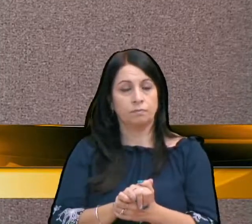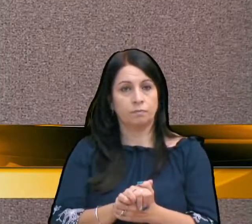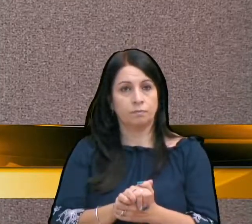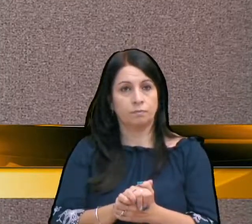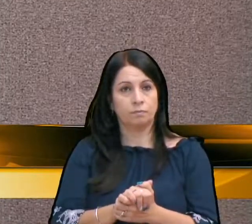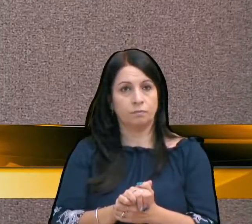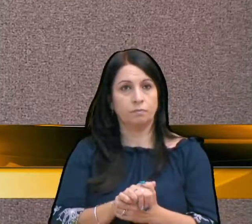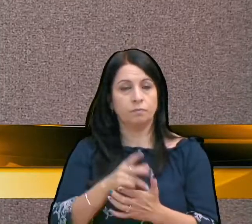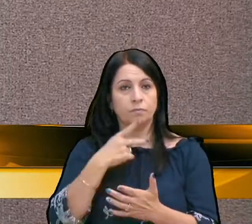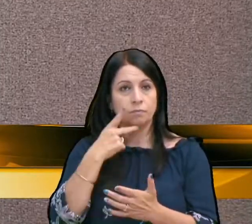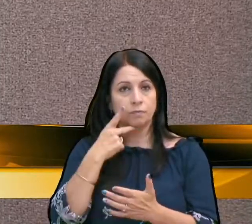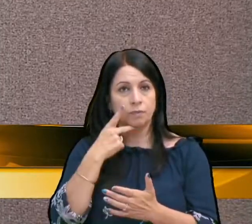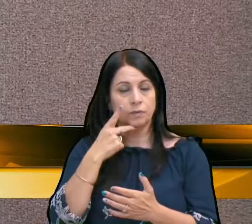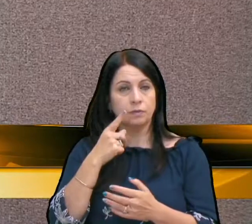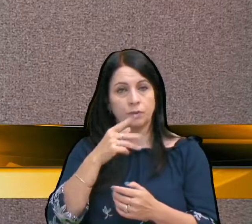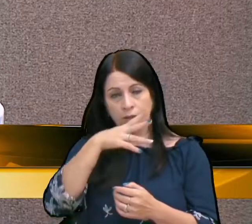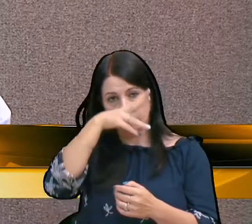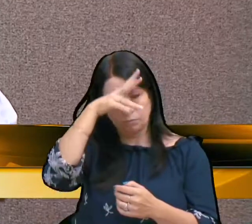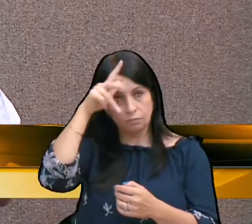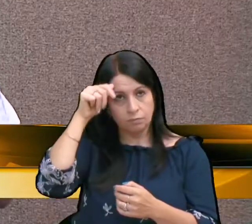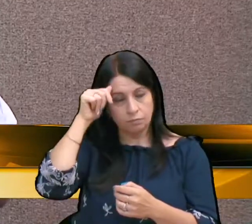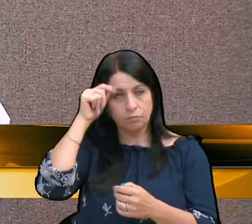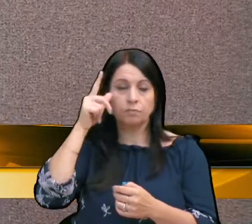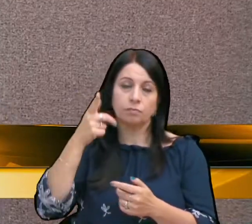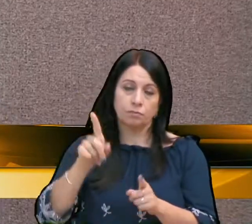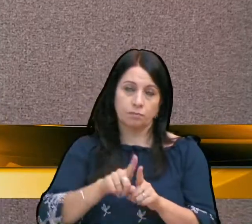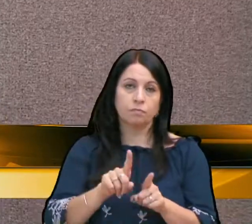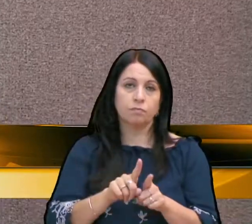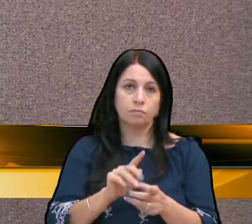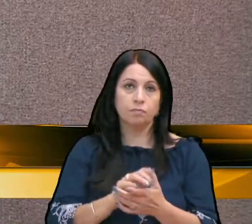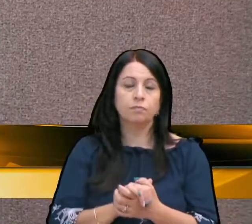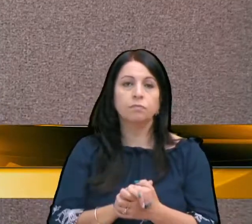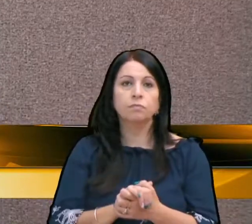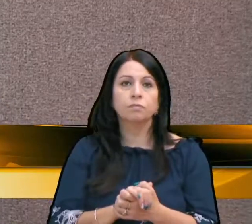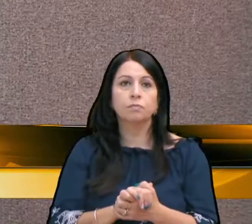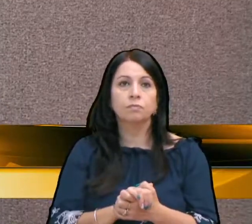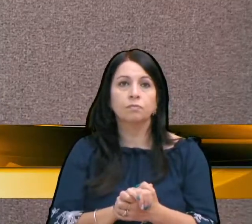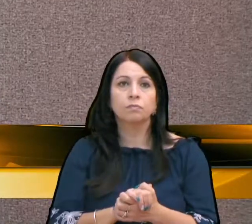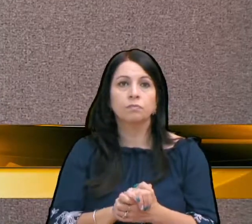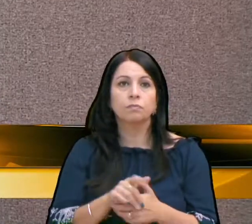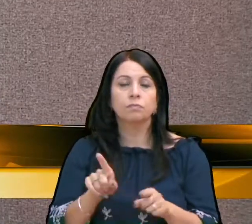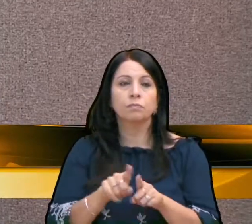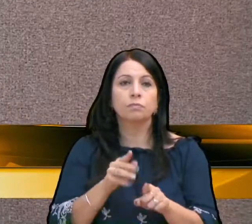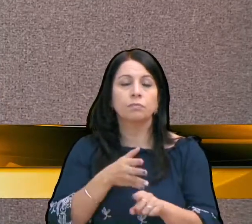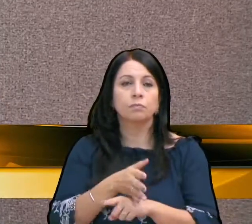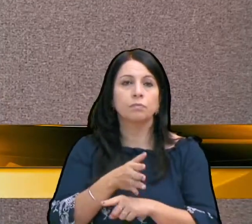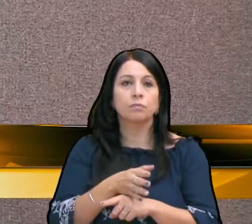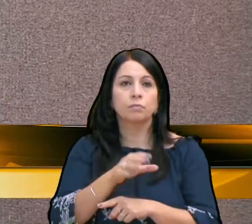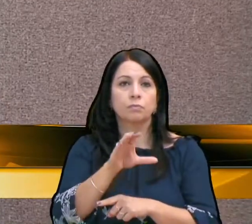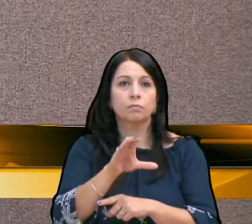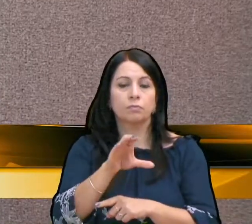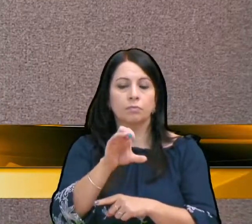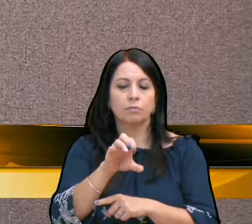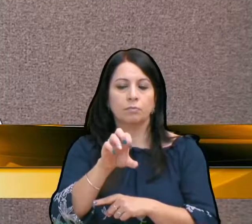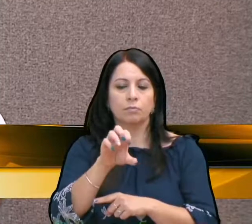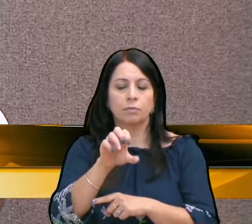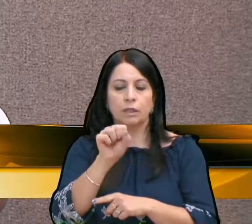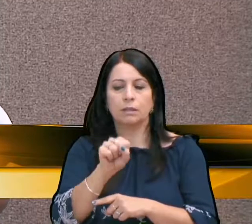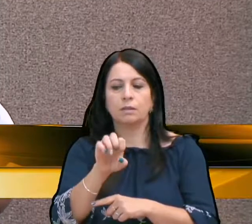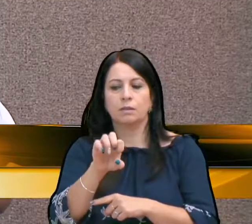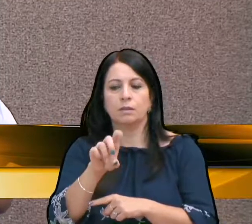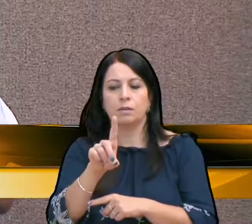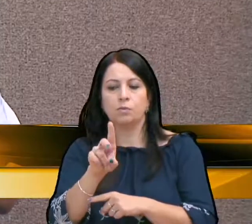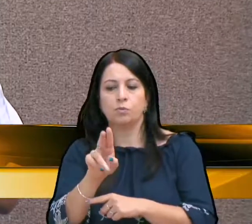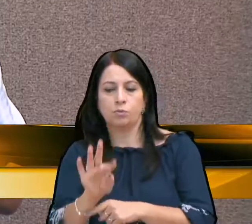a manifestação do executivo nesse sentido. Também estarei como membro da SEDUT,